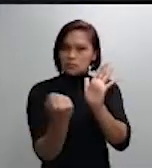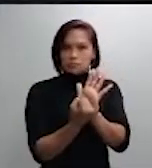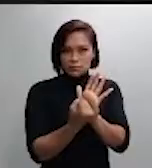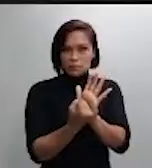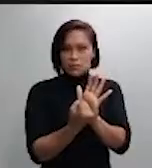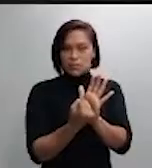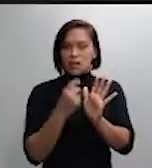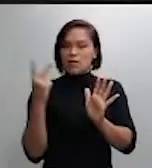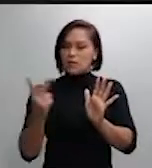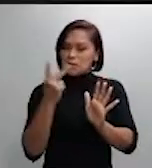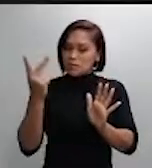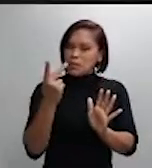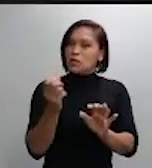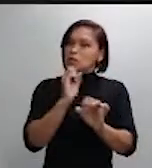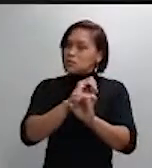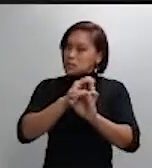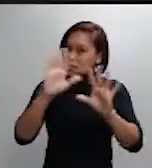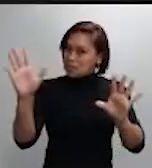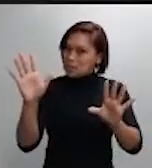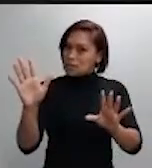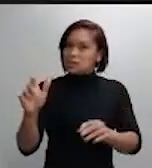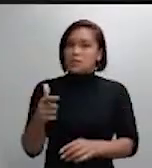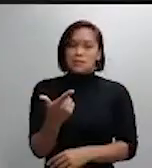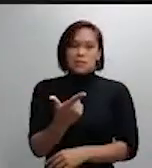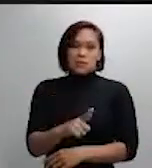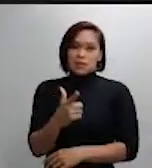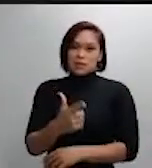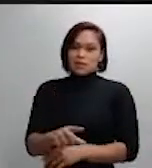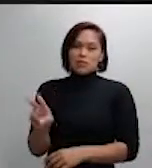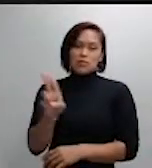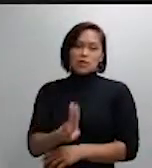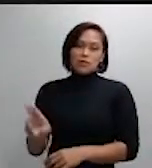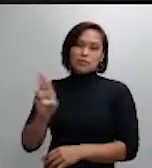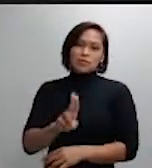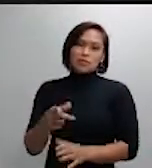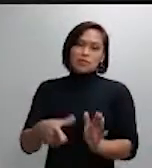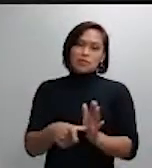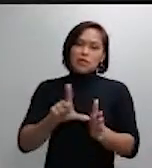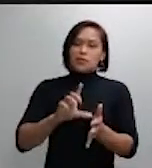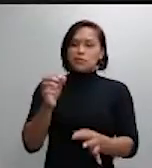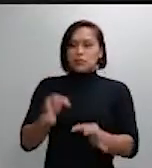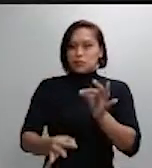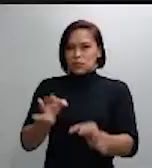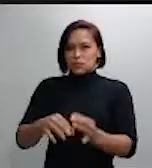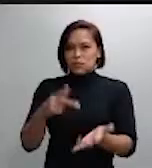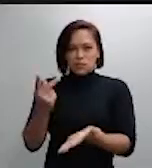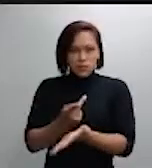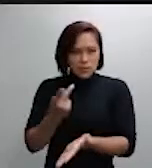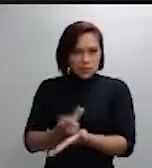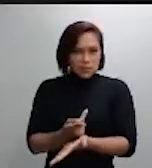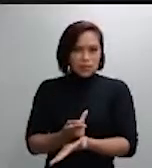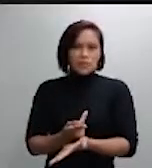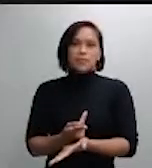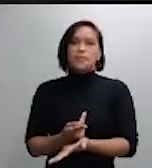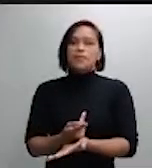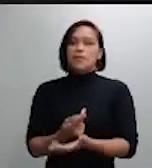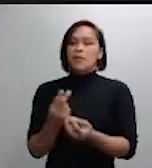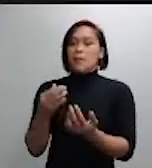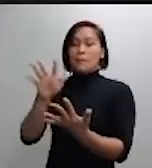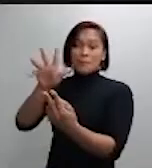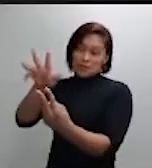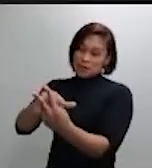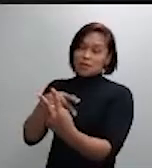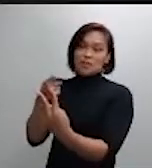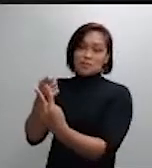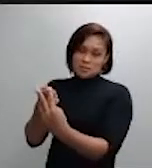valores expressivos para que não haja uso predatório da justiça, para que as partes, quando